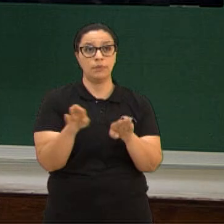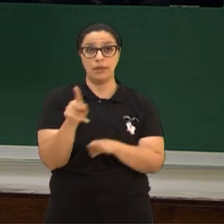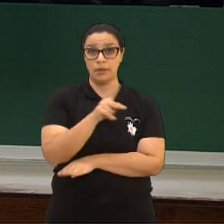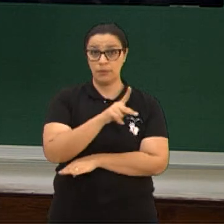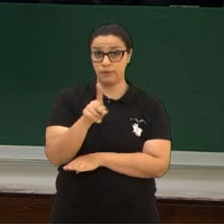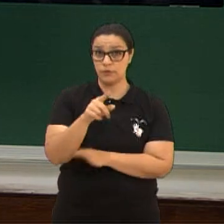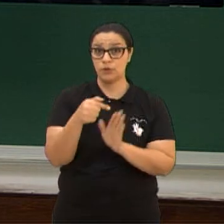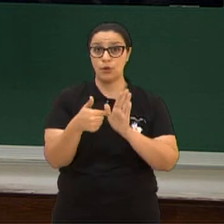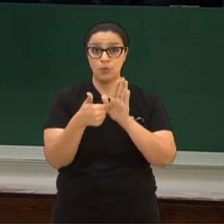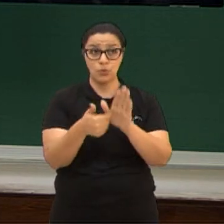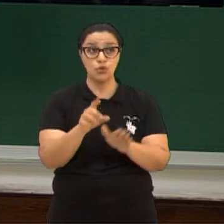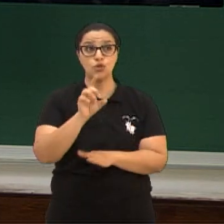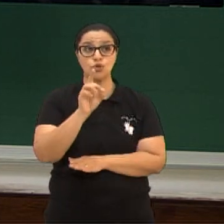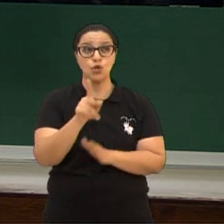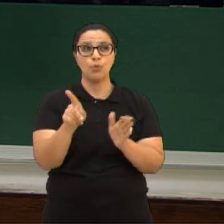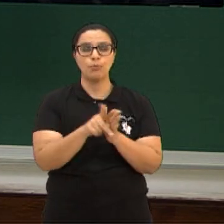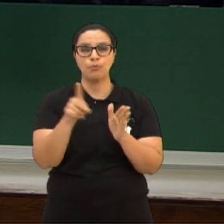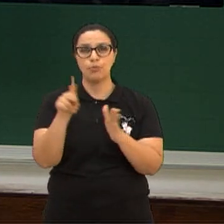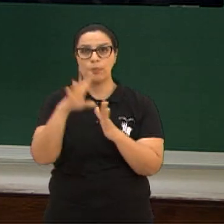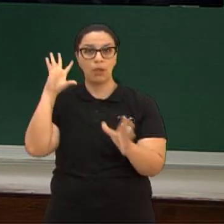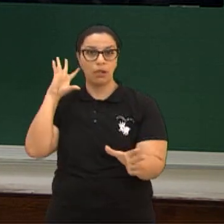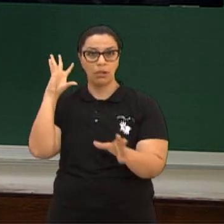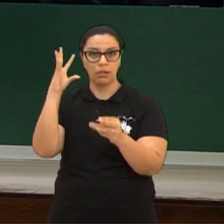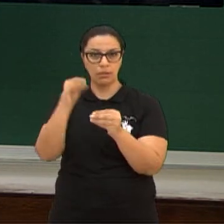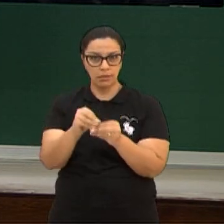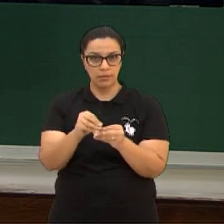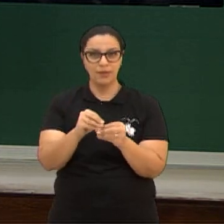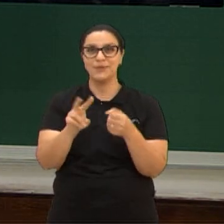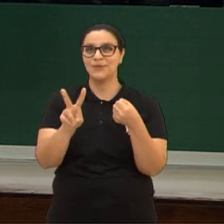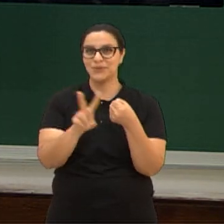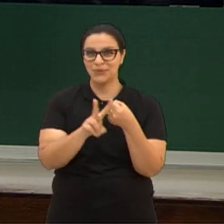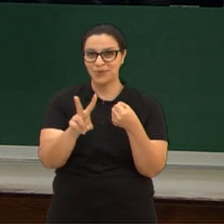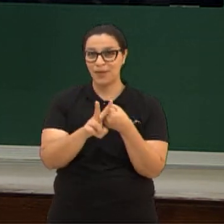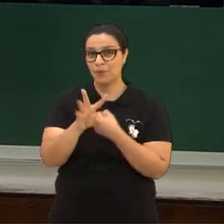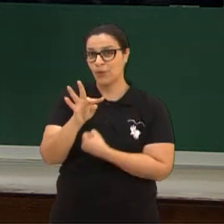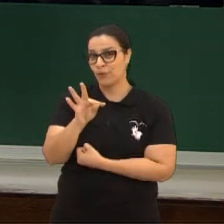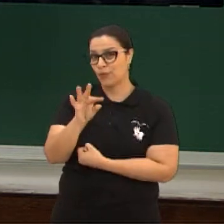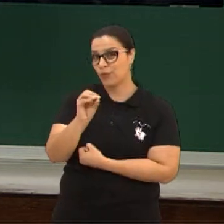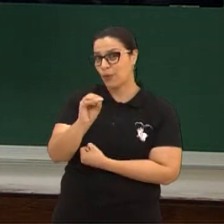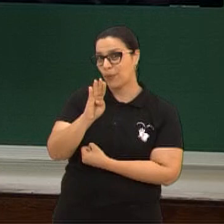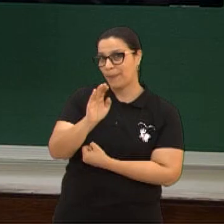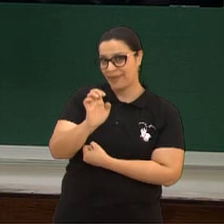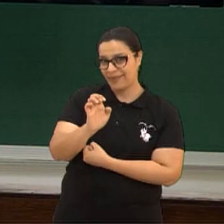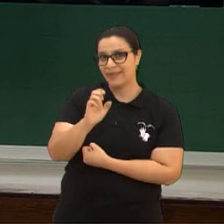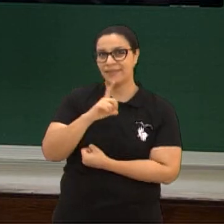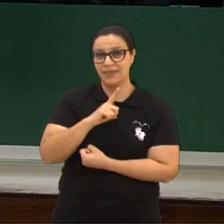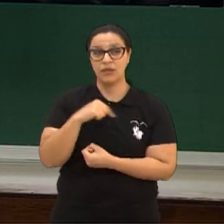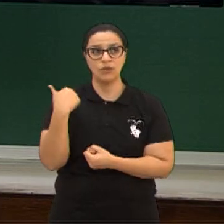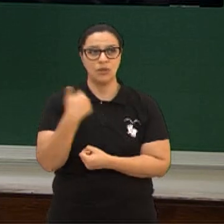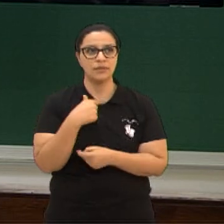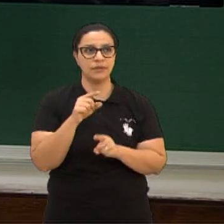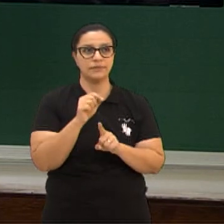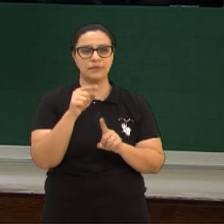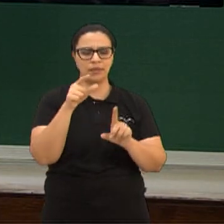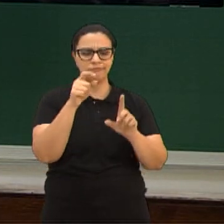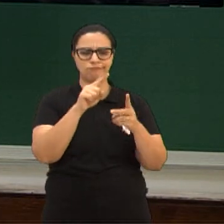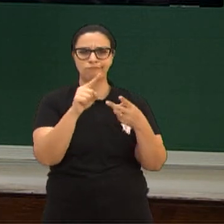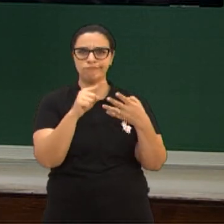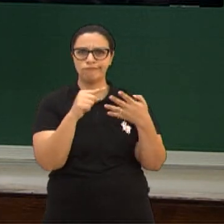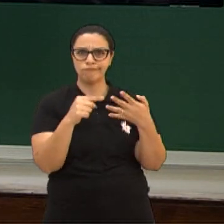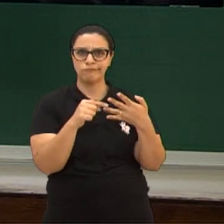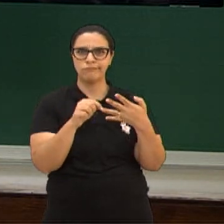trouxe aqui só uma revisão do nosso verbo to be. Temos aqui todos